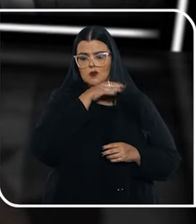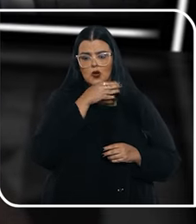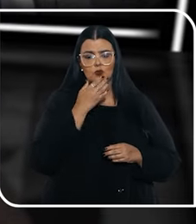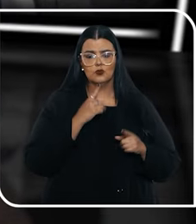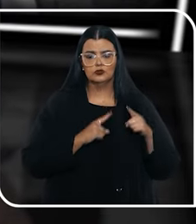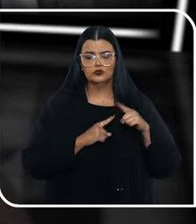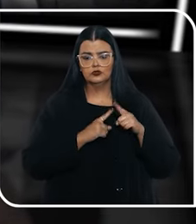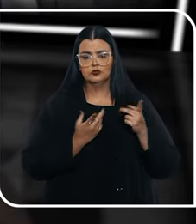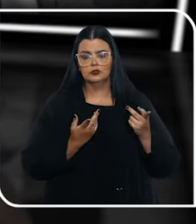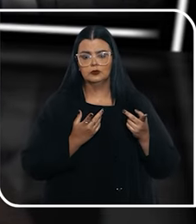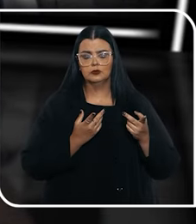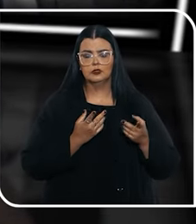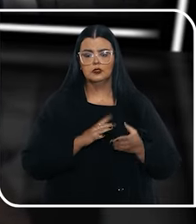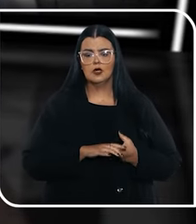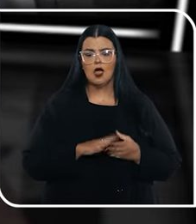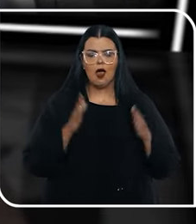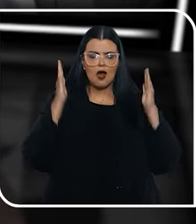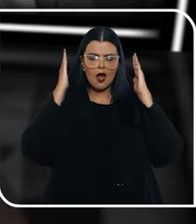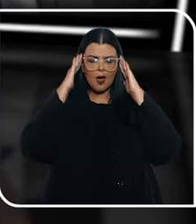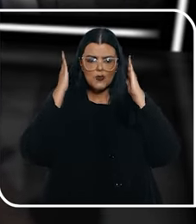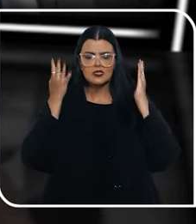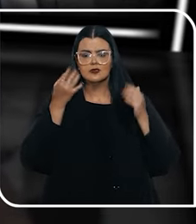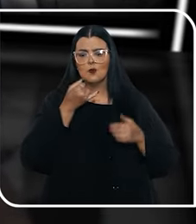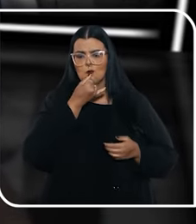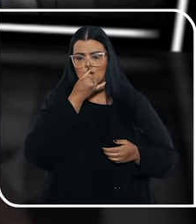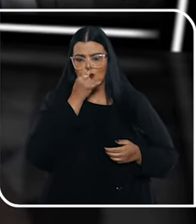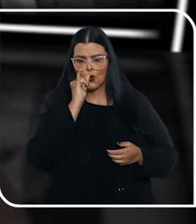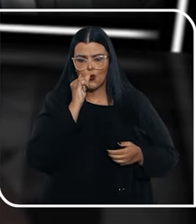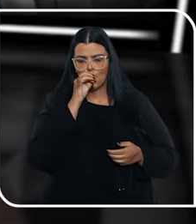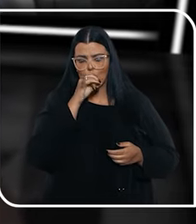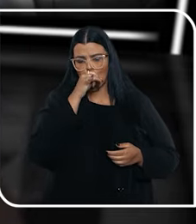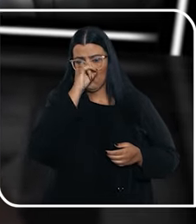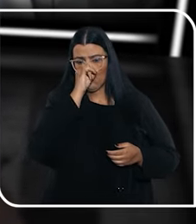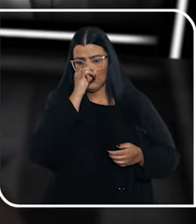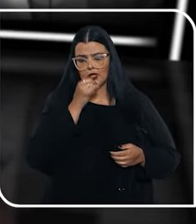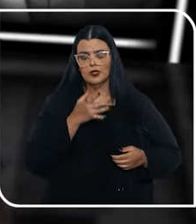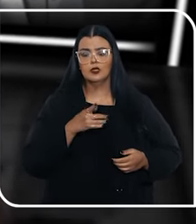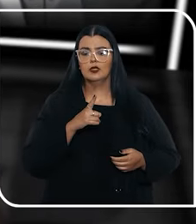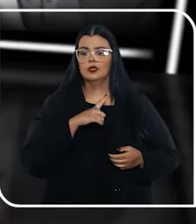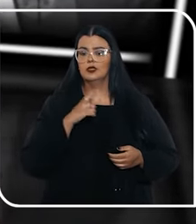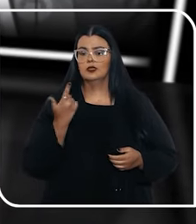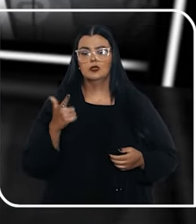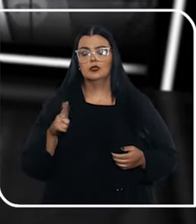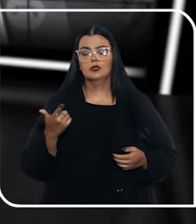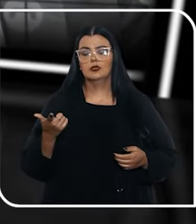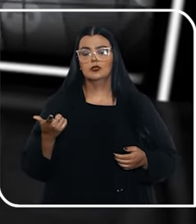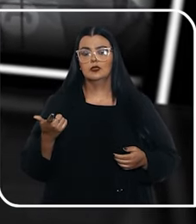estimação, por exemplo, cabeça de boi, algo do tipo, o código trata